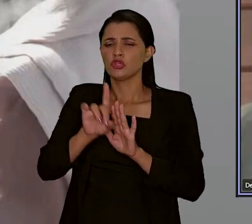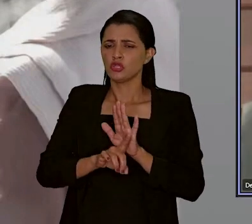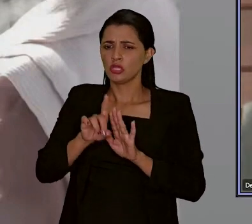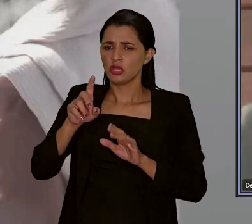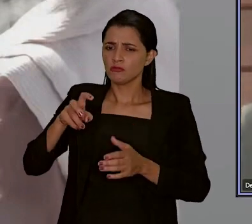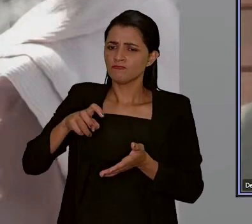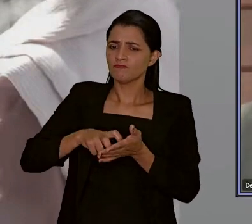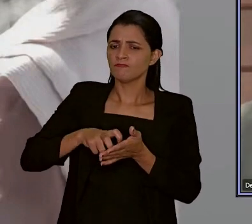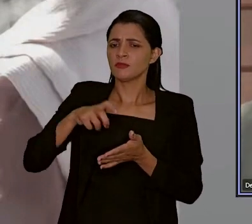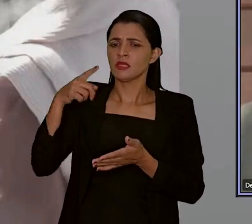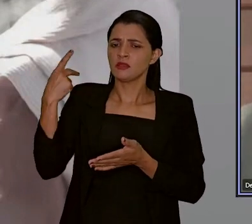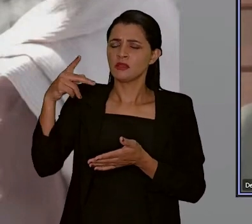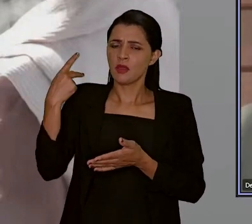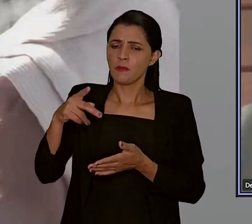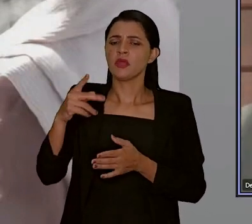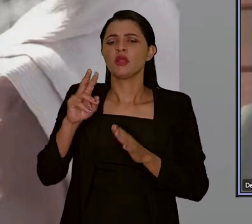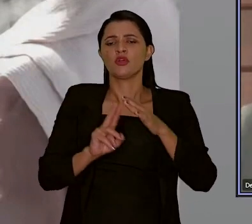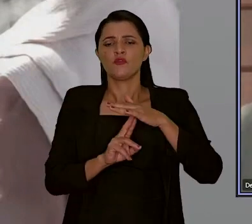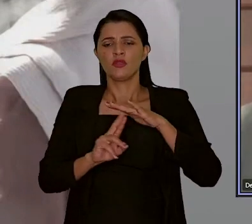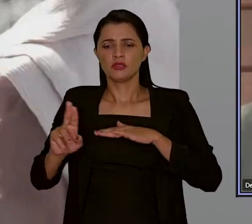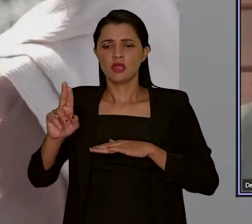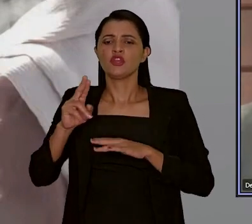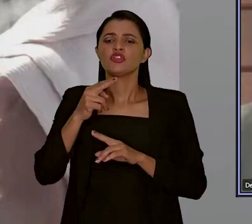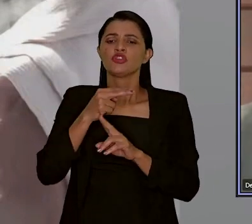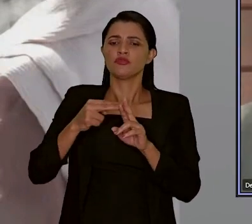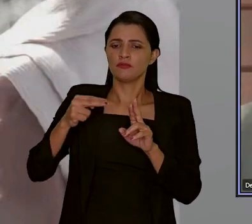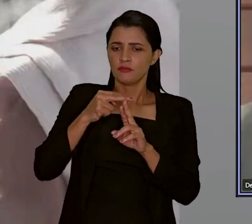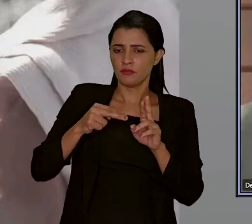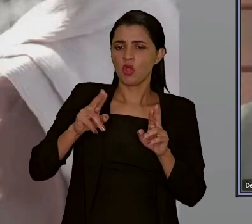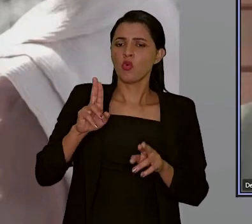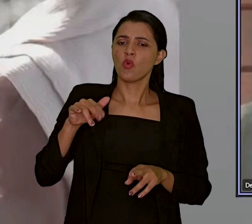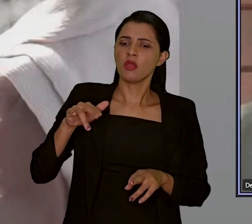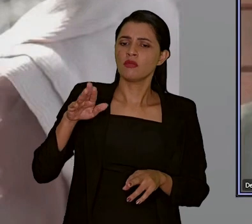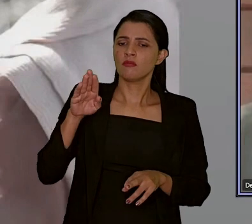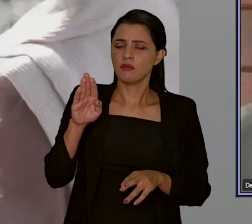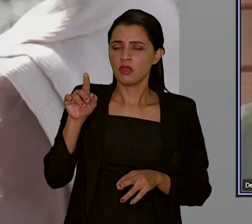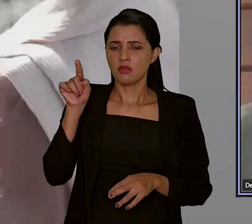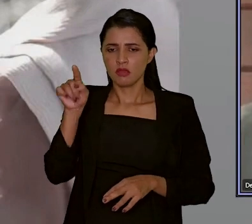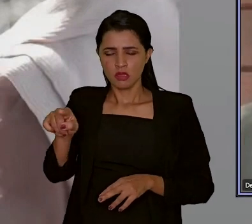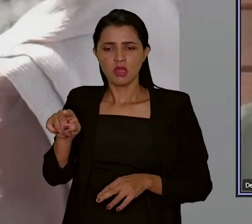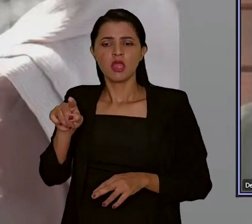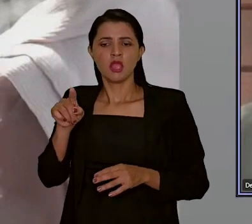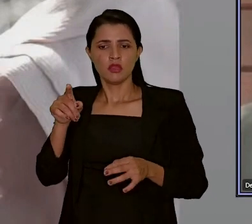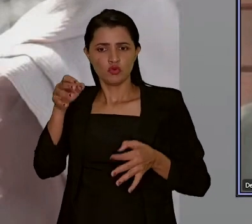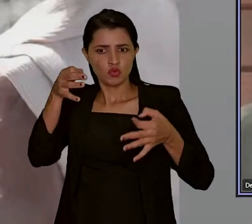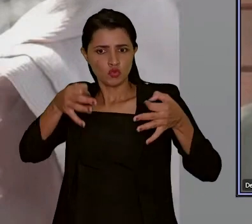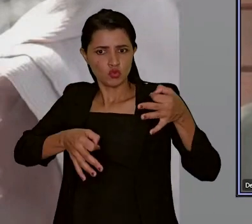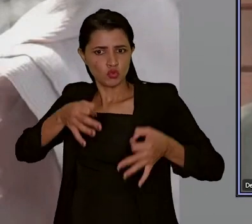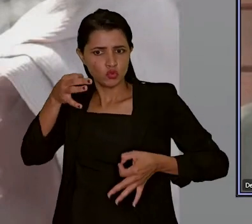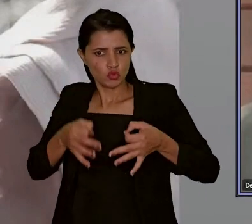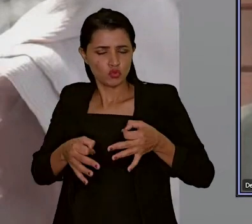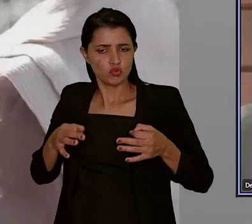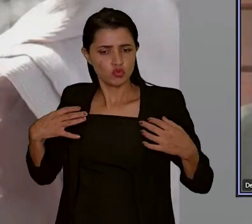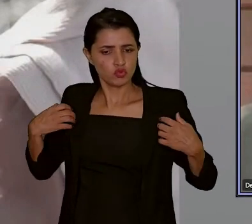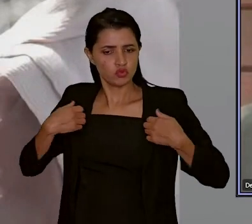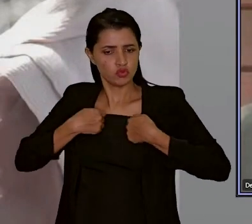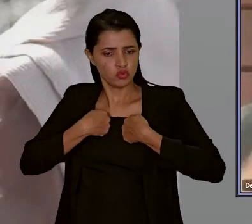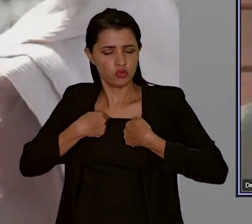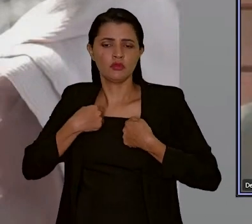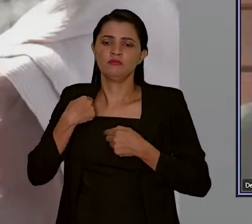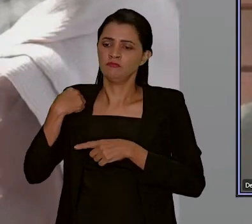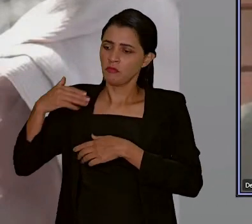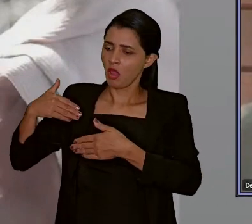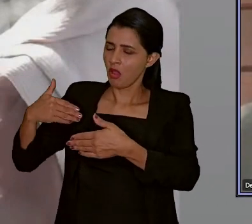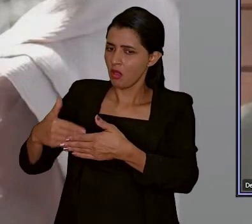Brasília. É um magistrado com grande carreira profissional, não apenas na